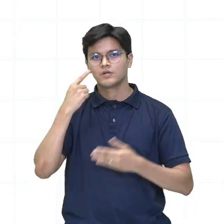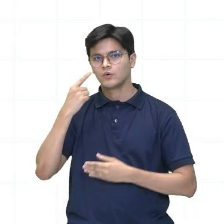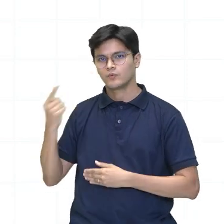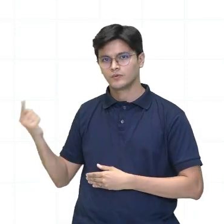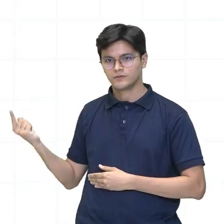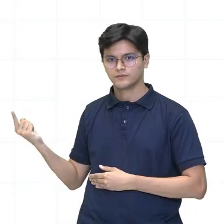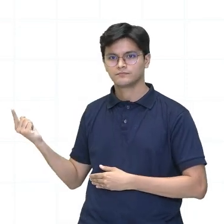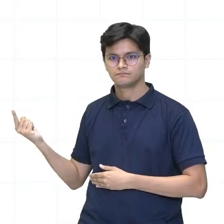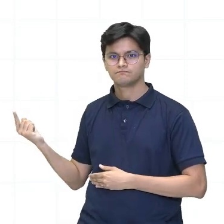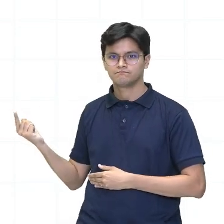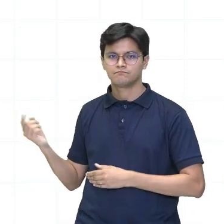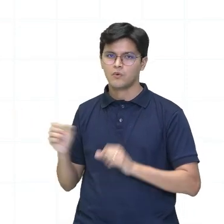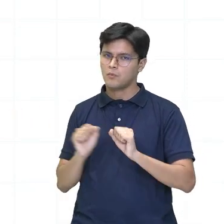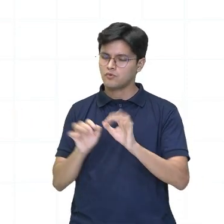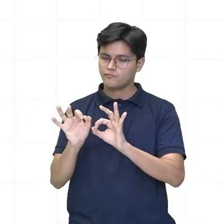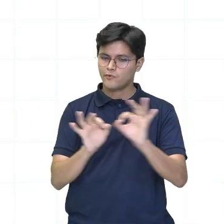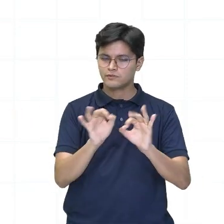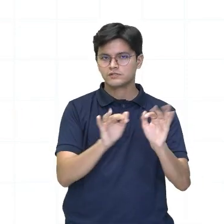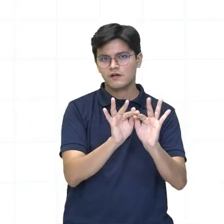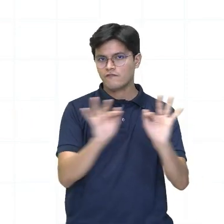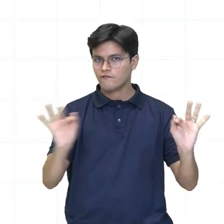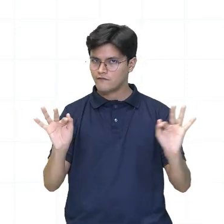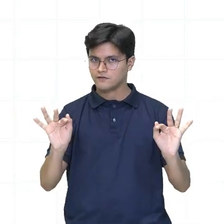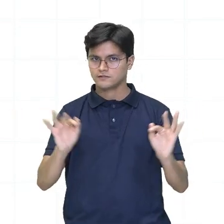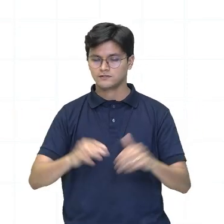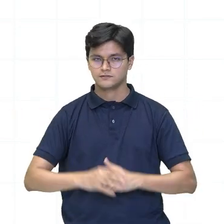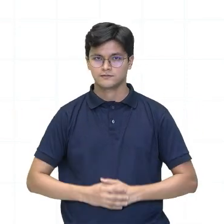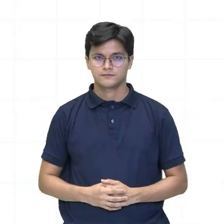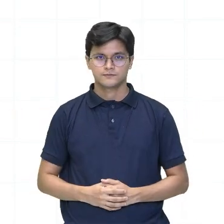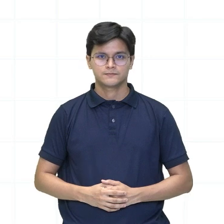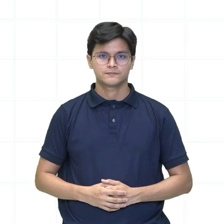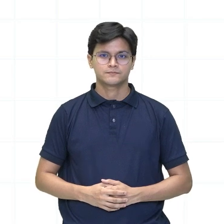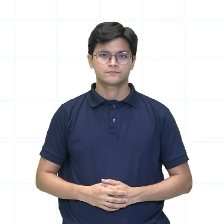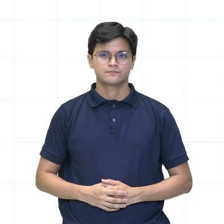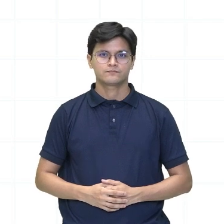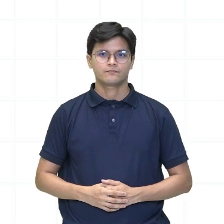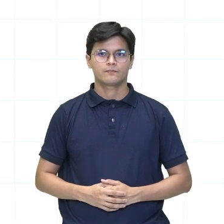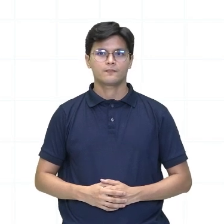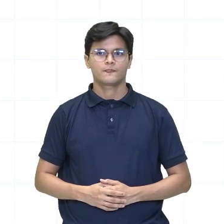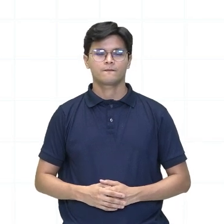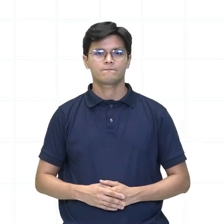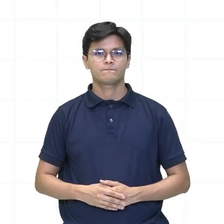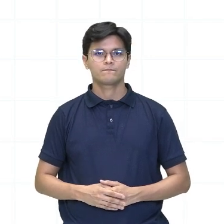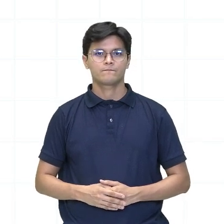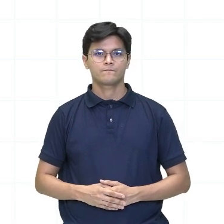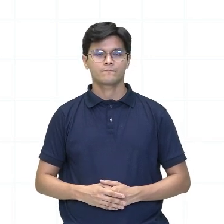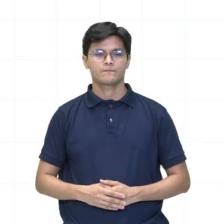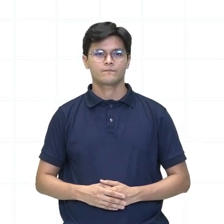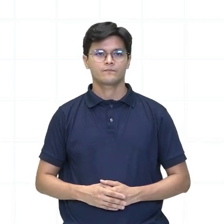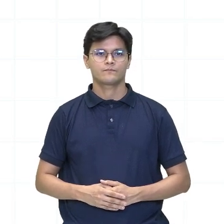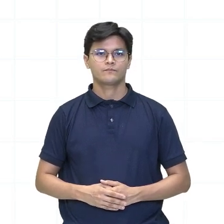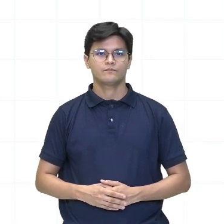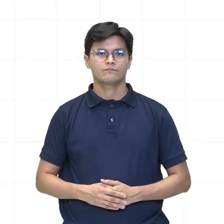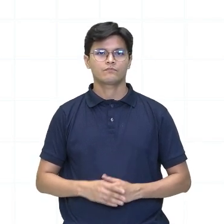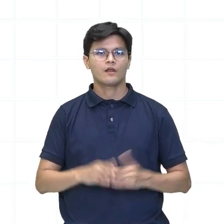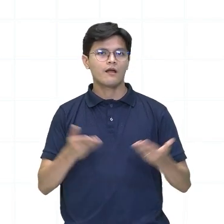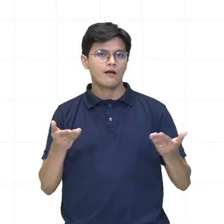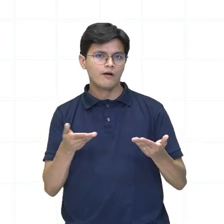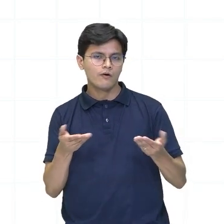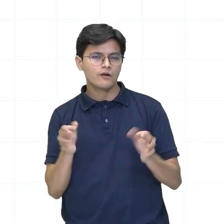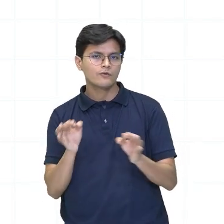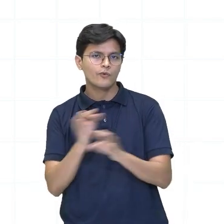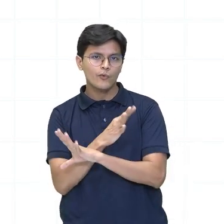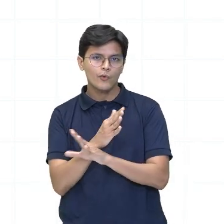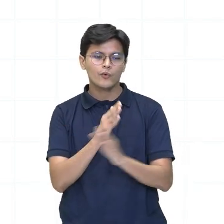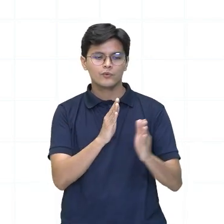did he e assim por diante. Vamos agora finalizar essa sequência com